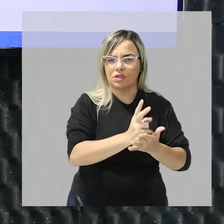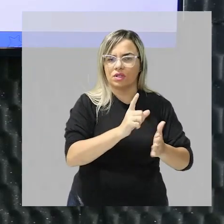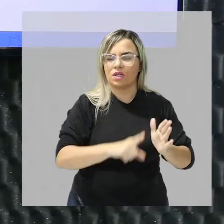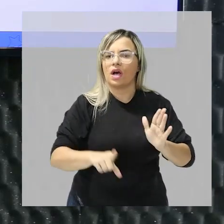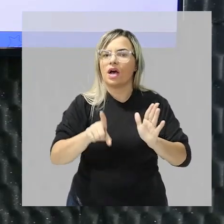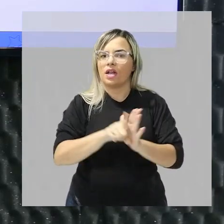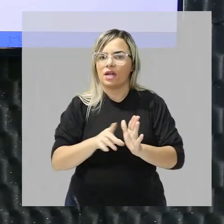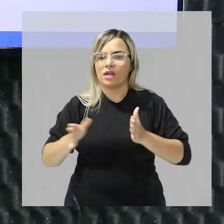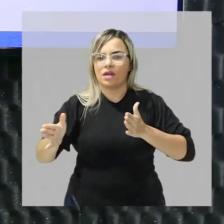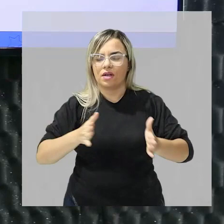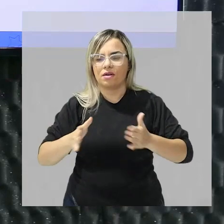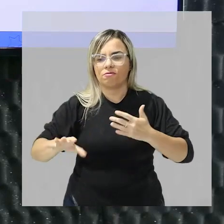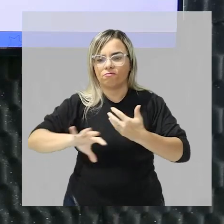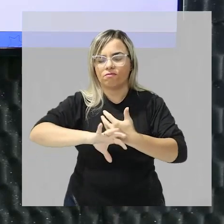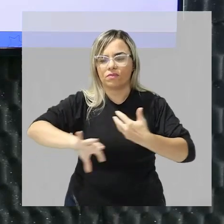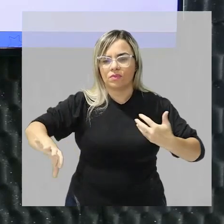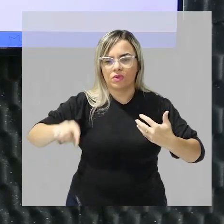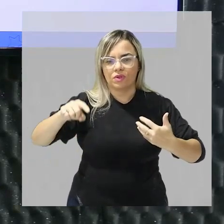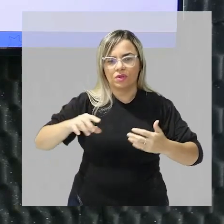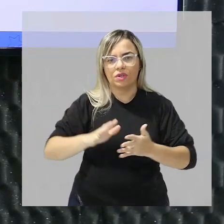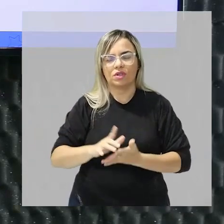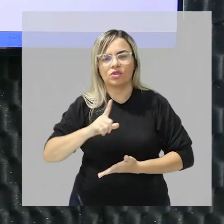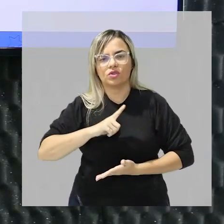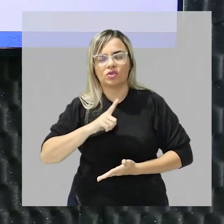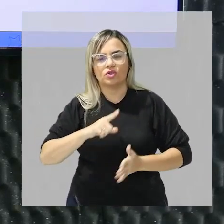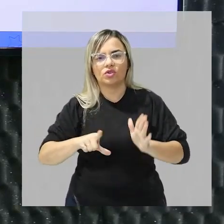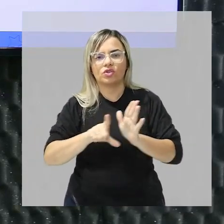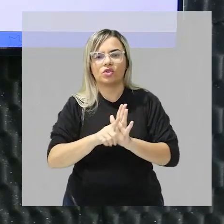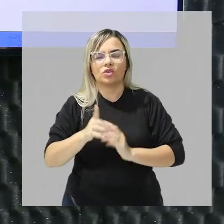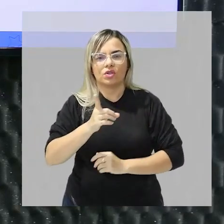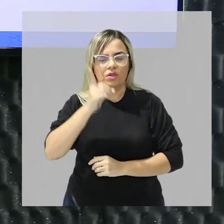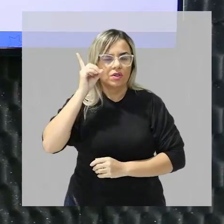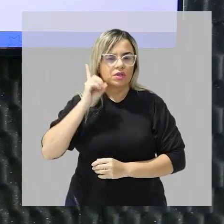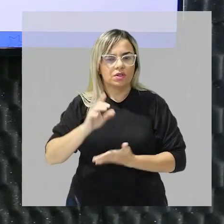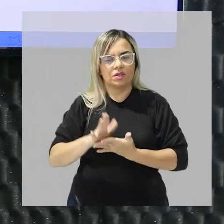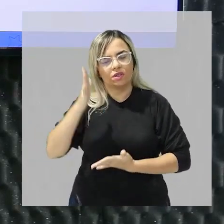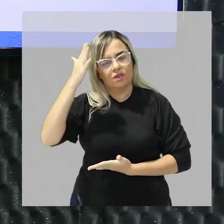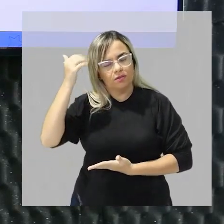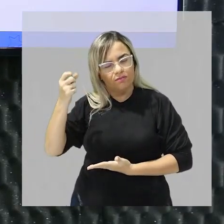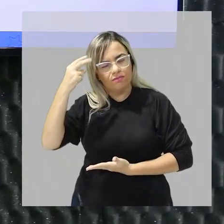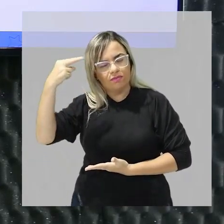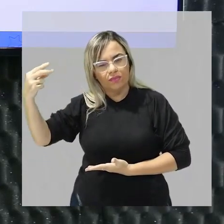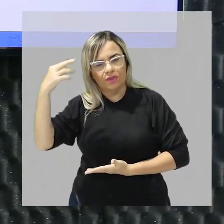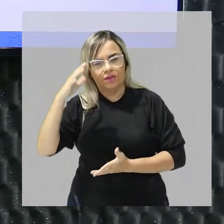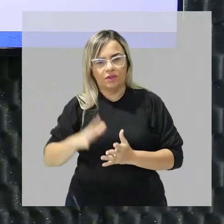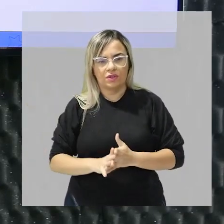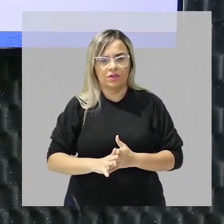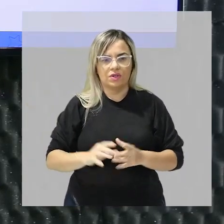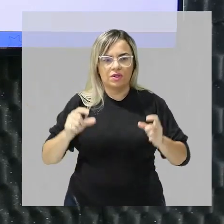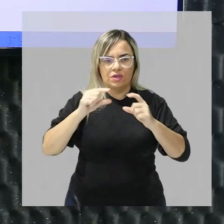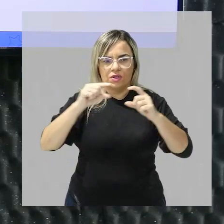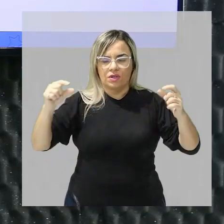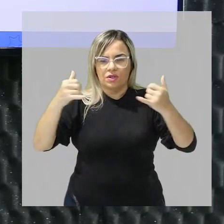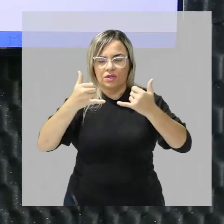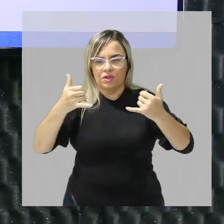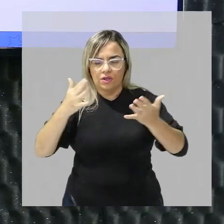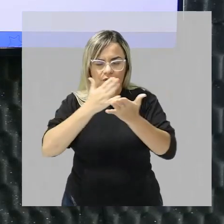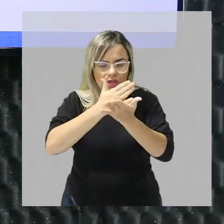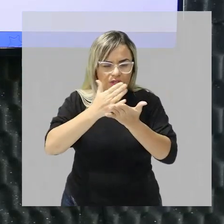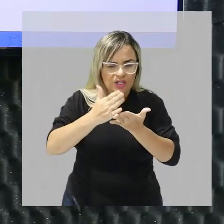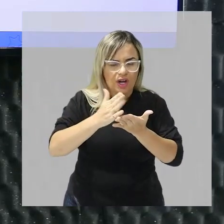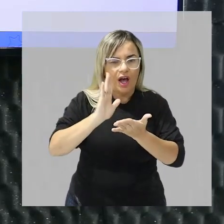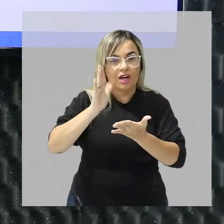leis segregacionistas que existiam nos Estados Unidos. Então, para quem sabe a história, logo no primeiro parágrafo, no comecinho, você já